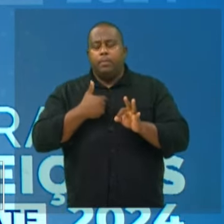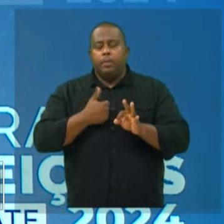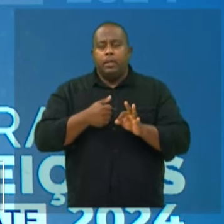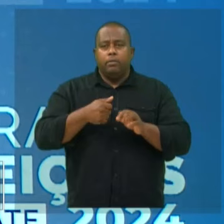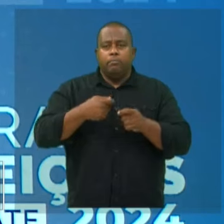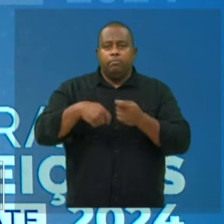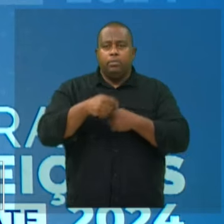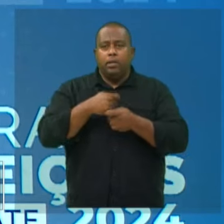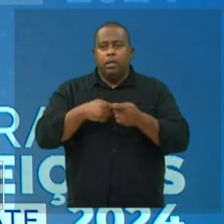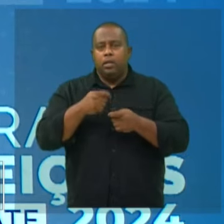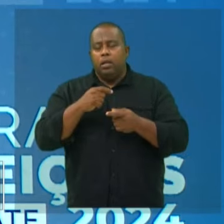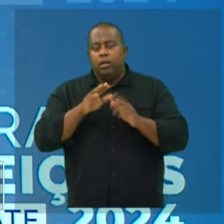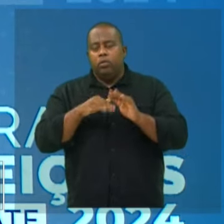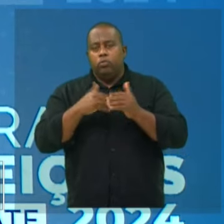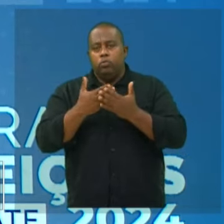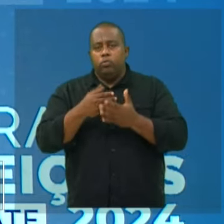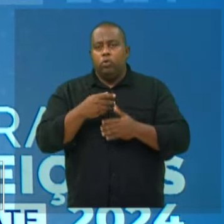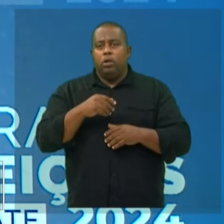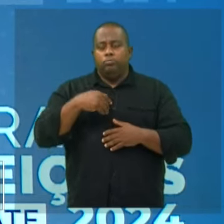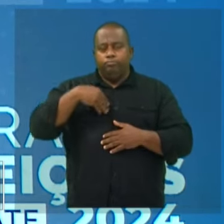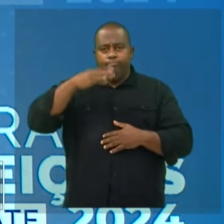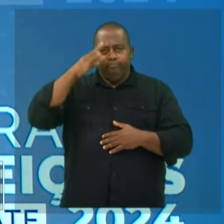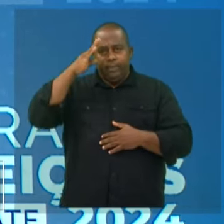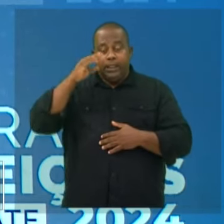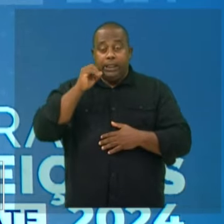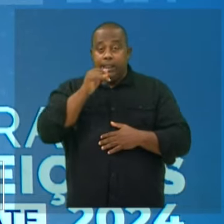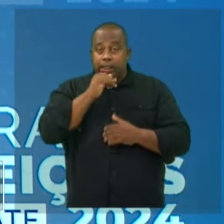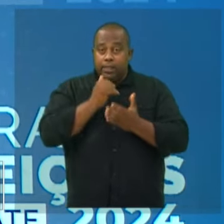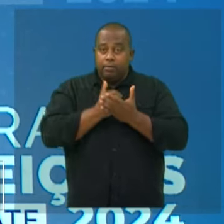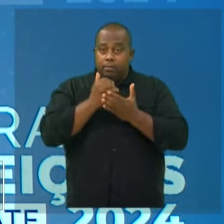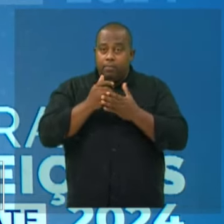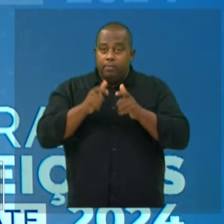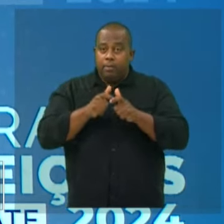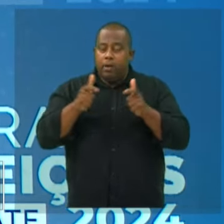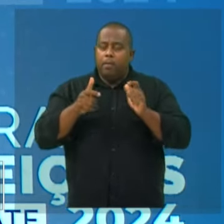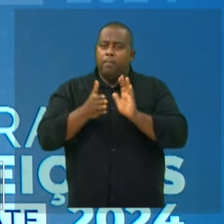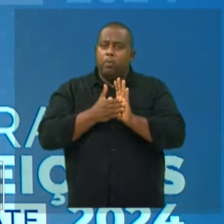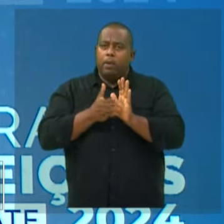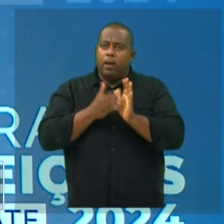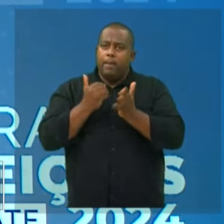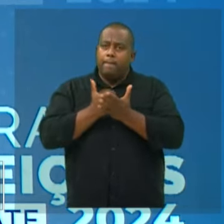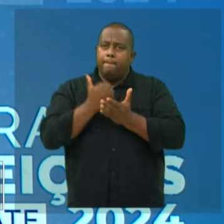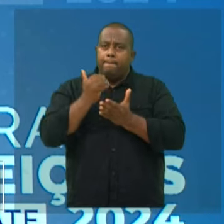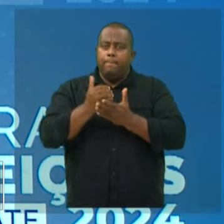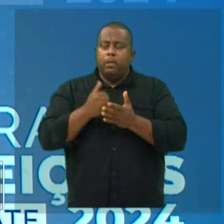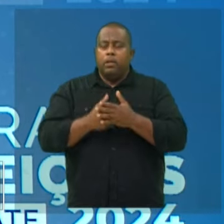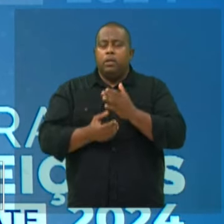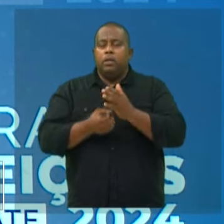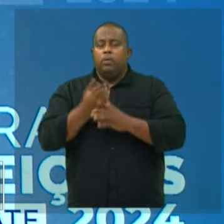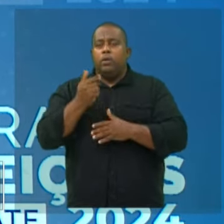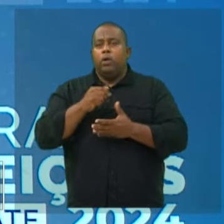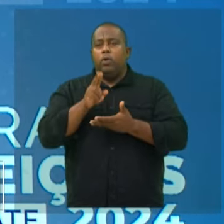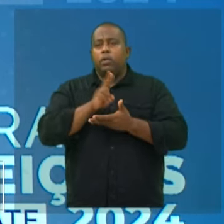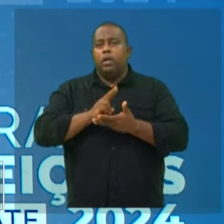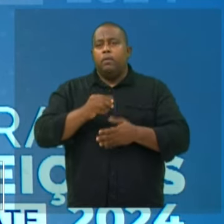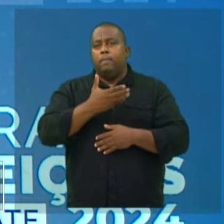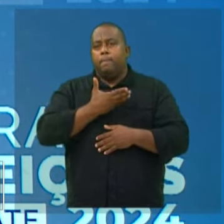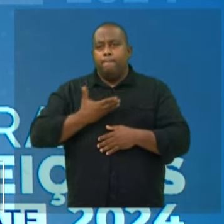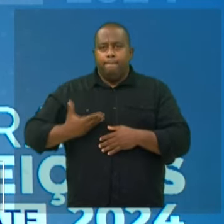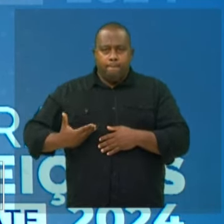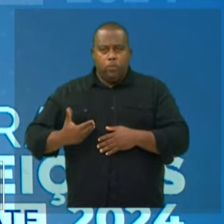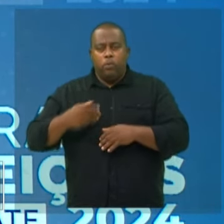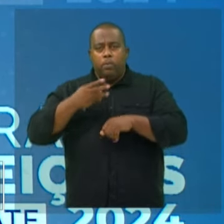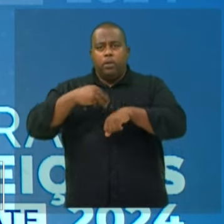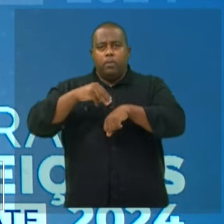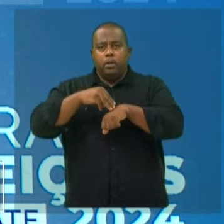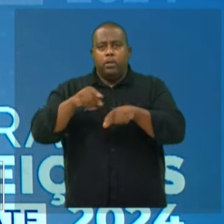cívico-militar e claro se a demanda aumentar a gente se propõe a fazer mais vamos fazer a universidade pública Municipal e a